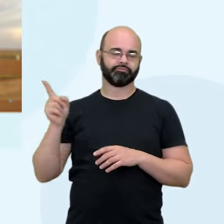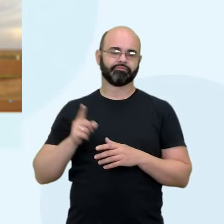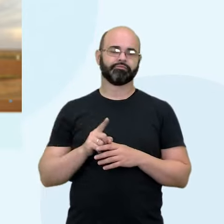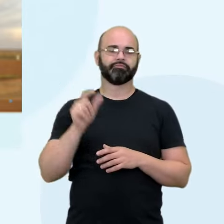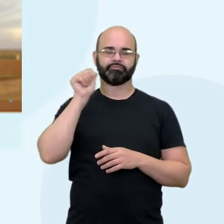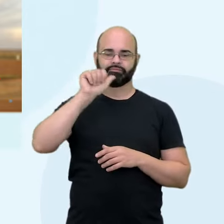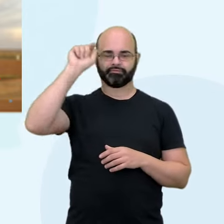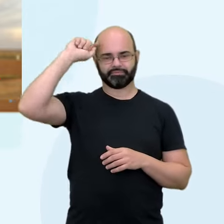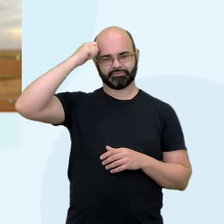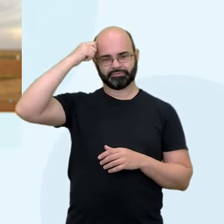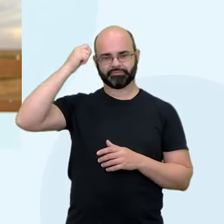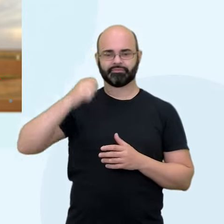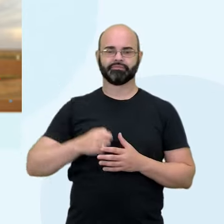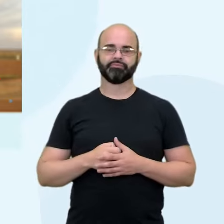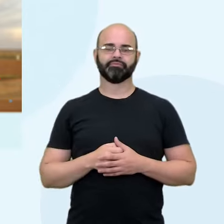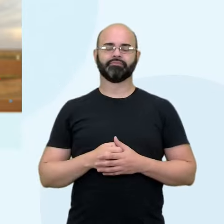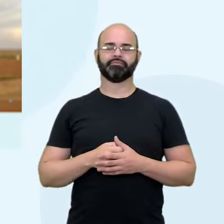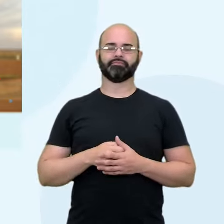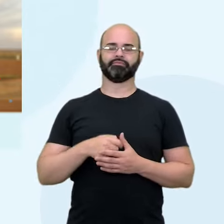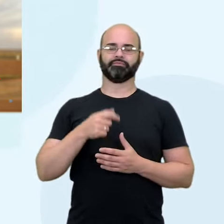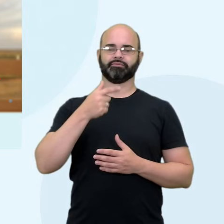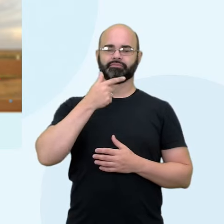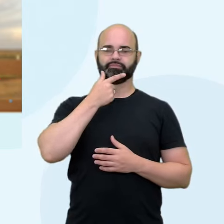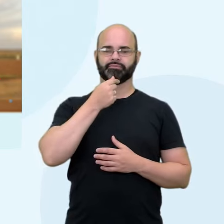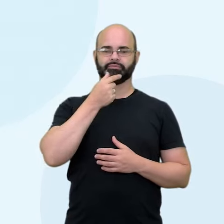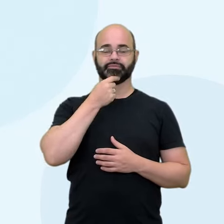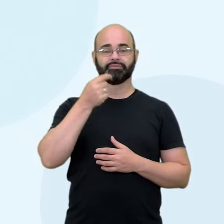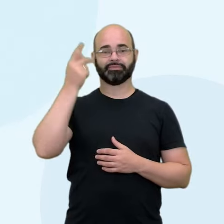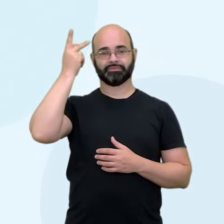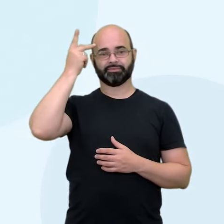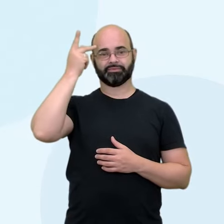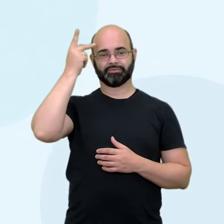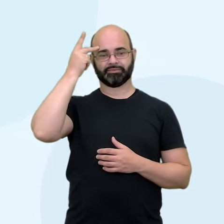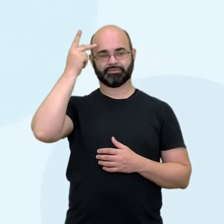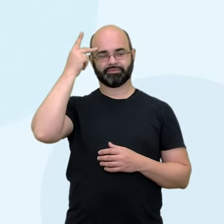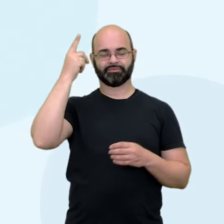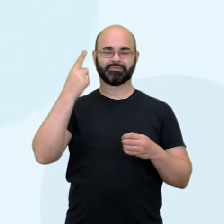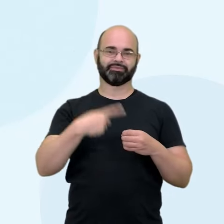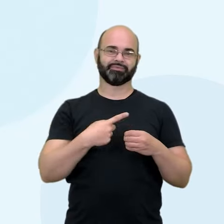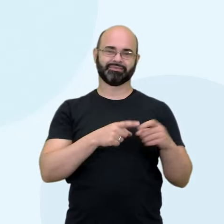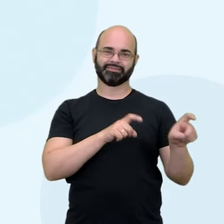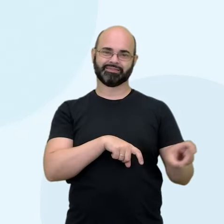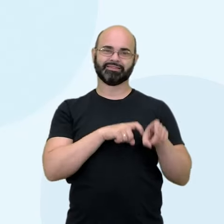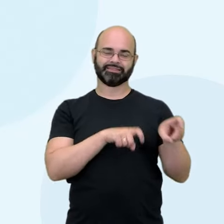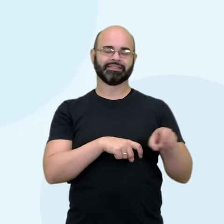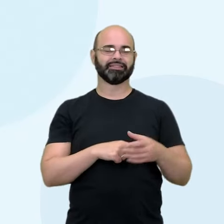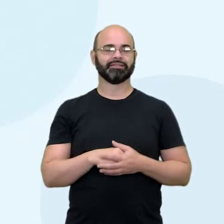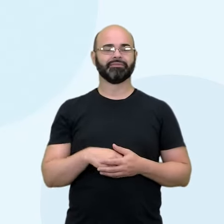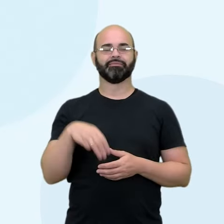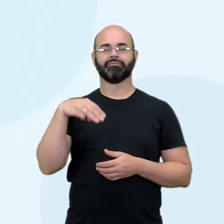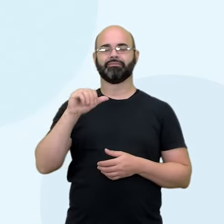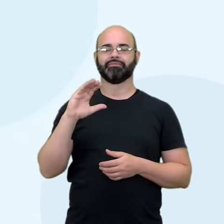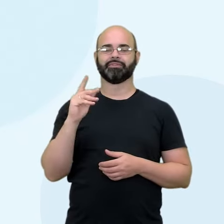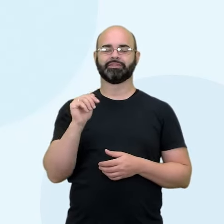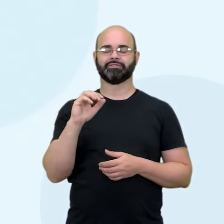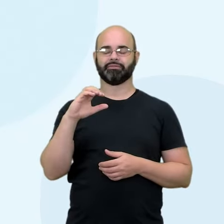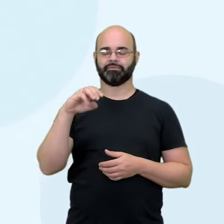afro, o moço do interior de São Paulo, né? O caipira. O Machado de Assis aqui, olha,